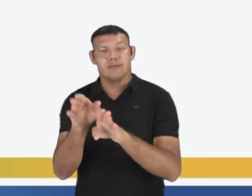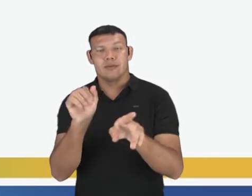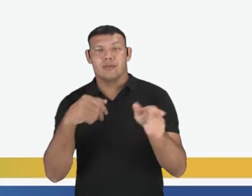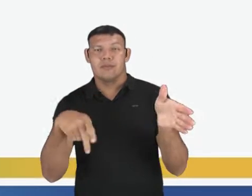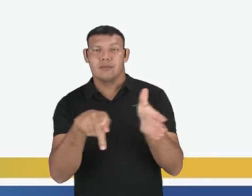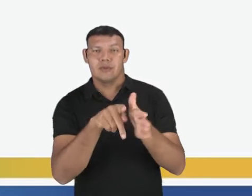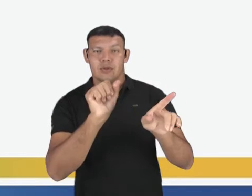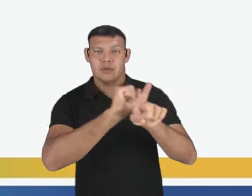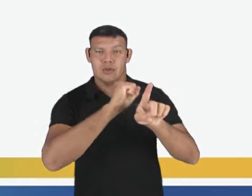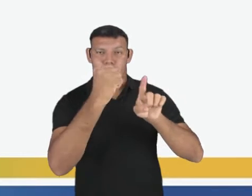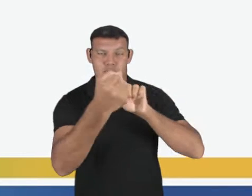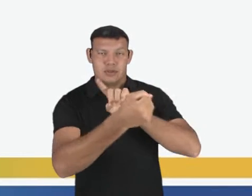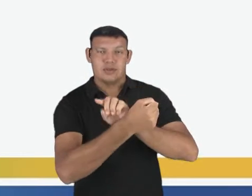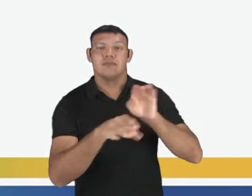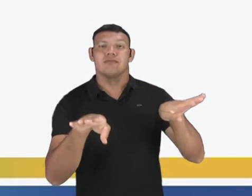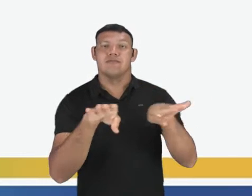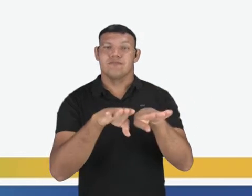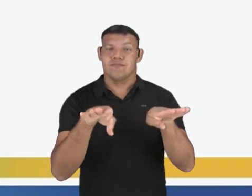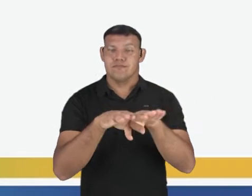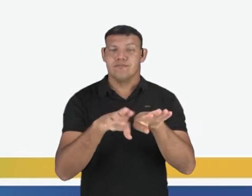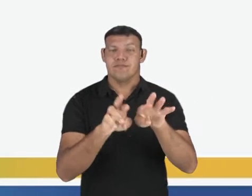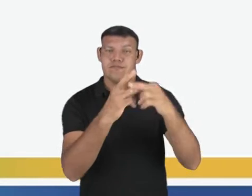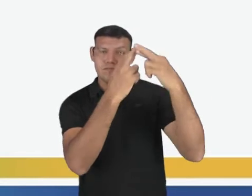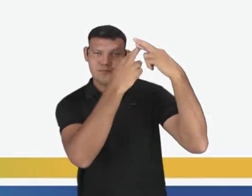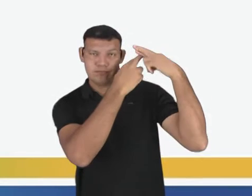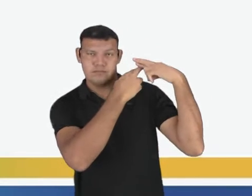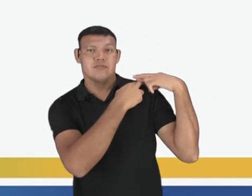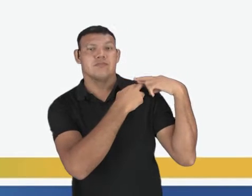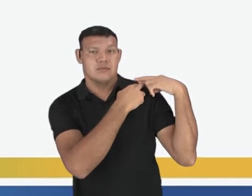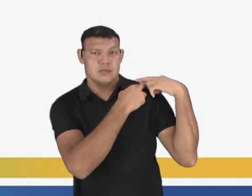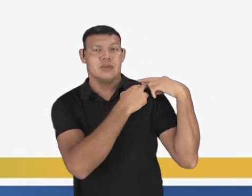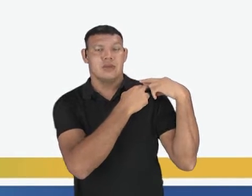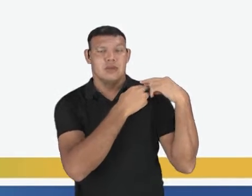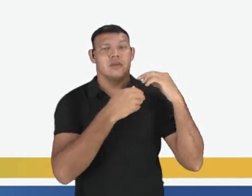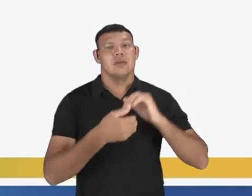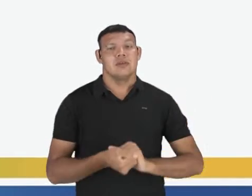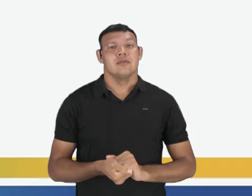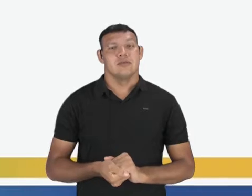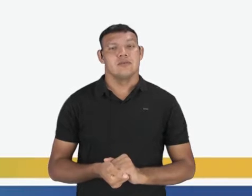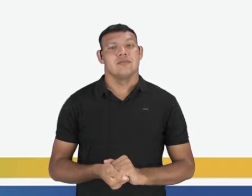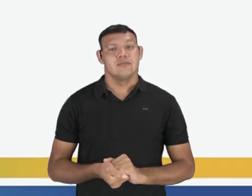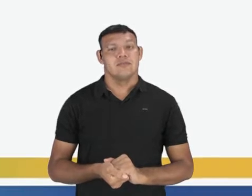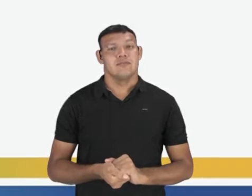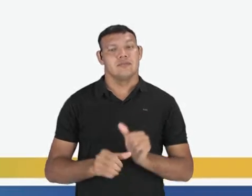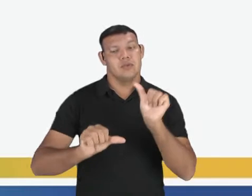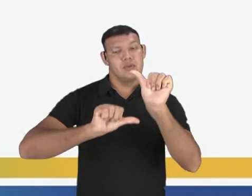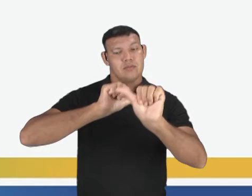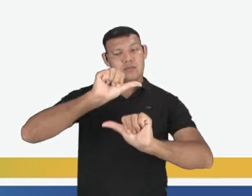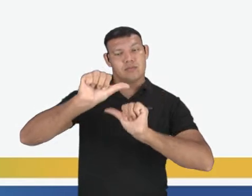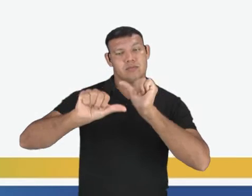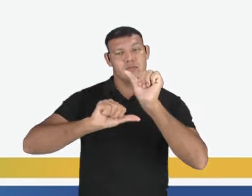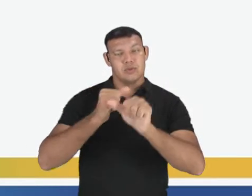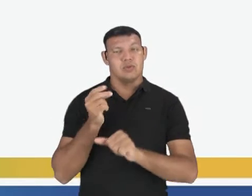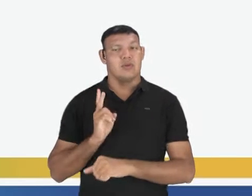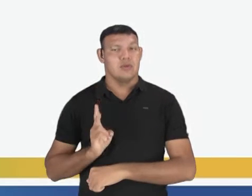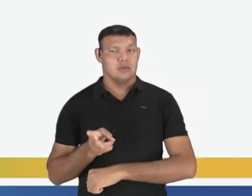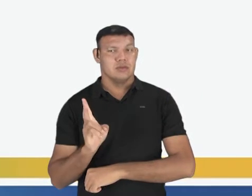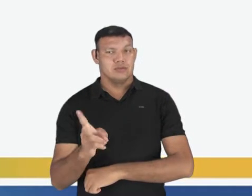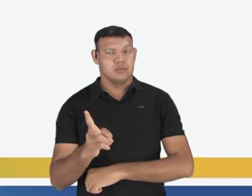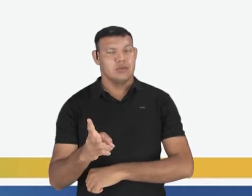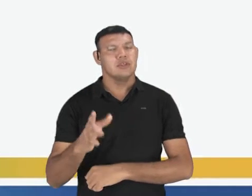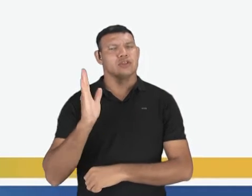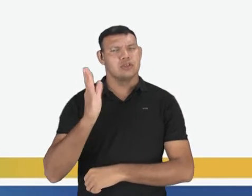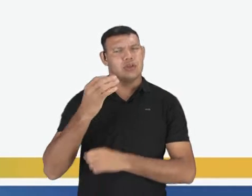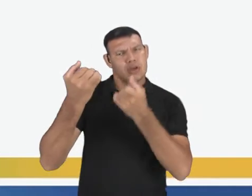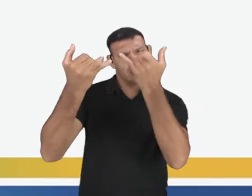sociedade, sendo ao mesmo tempo responsáveis por sua estabilidade e sua mudança, Então, como a gente discutiu